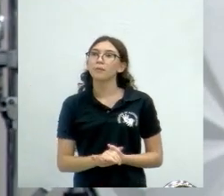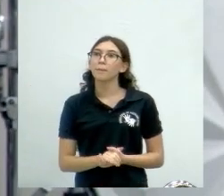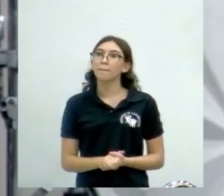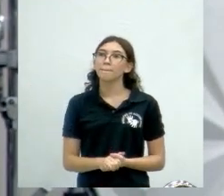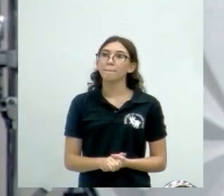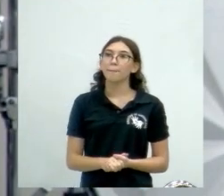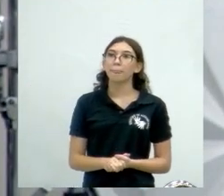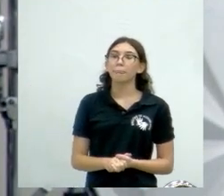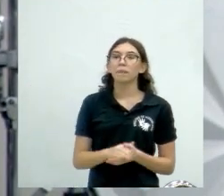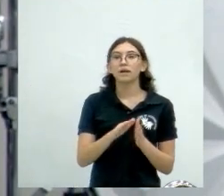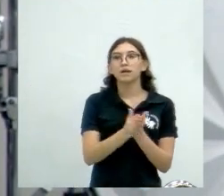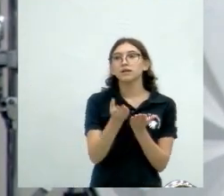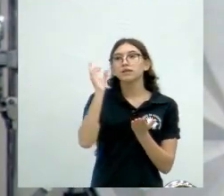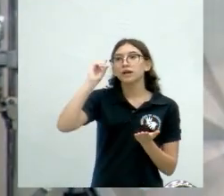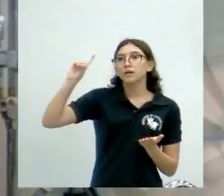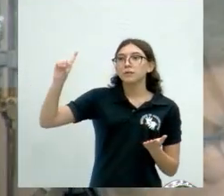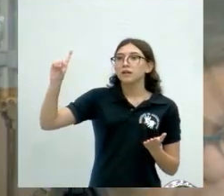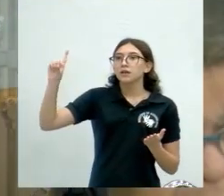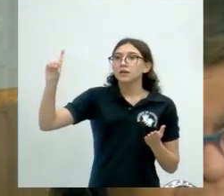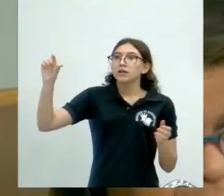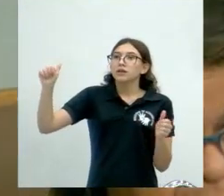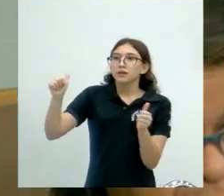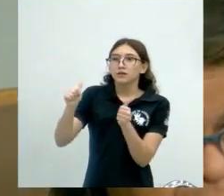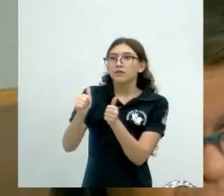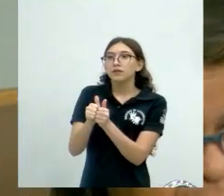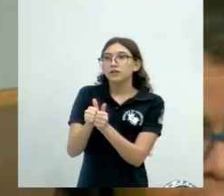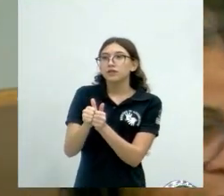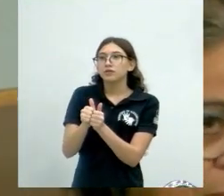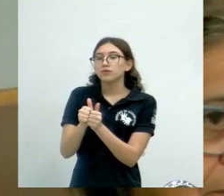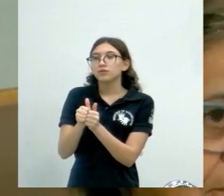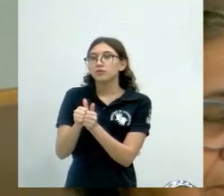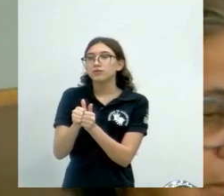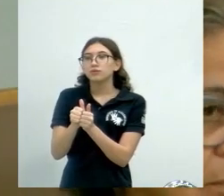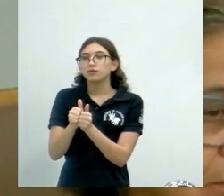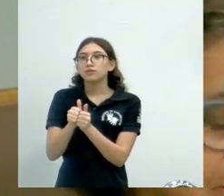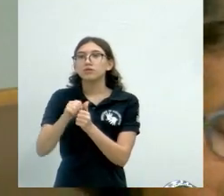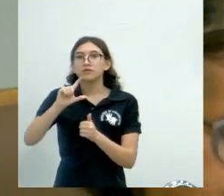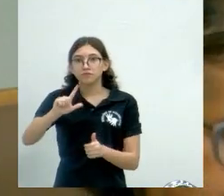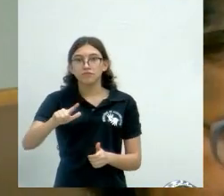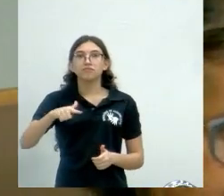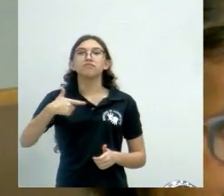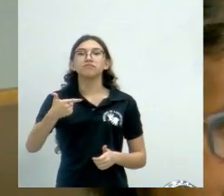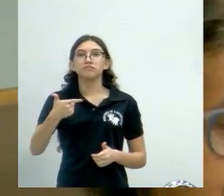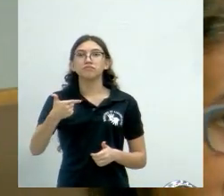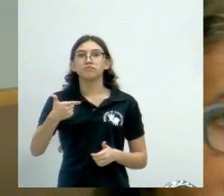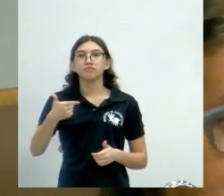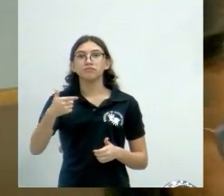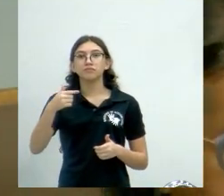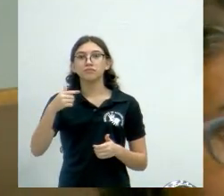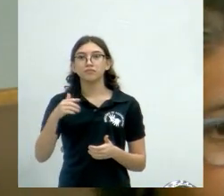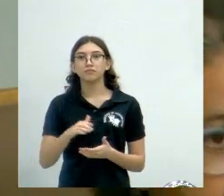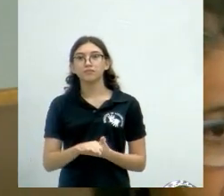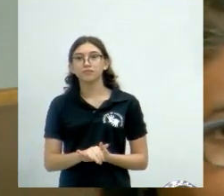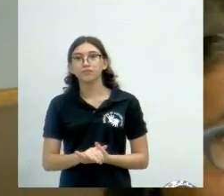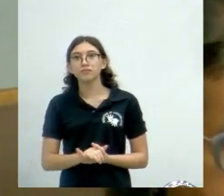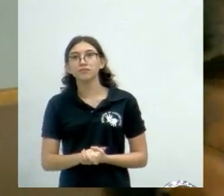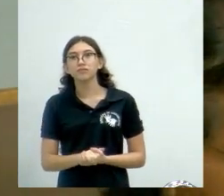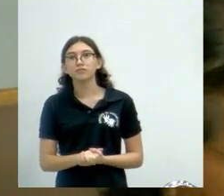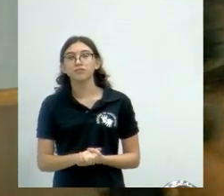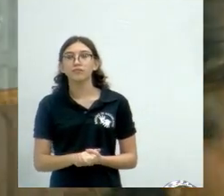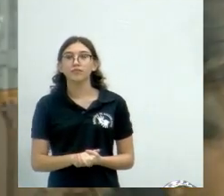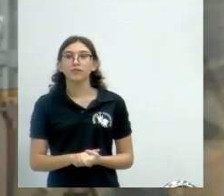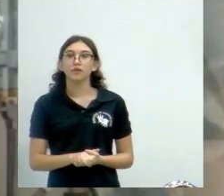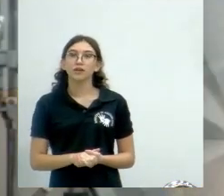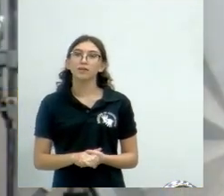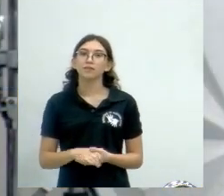bíblico, ela geralmente vem acompanhada da ideia de correção, de repreensão. É por isso que a gente pode traduzir também como